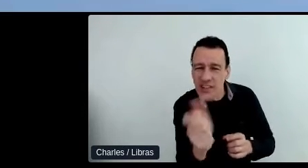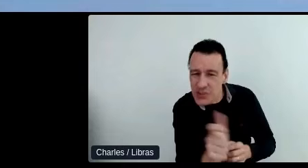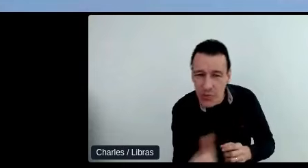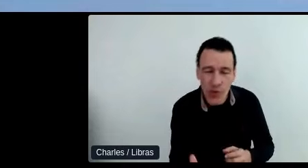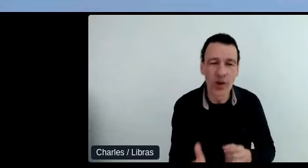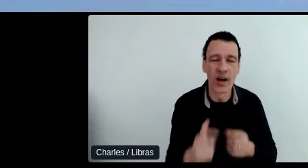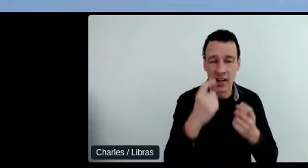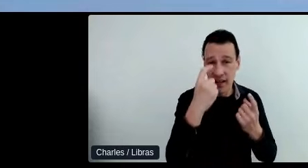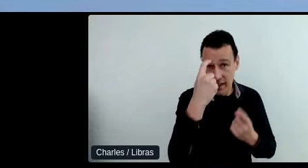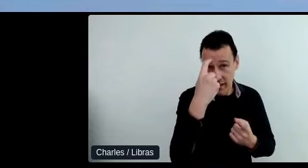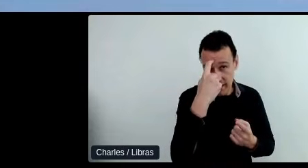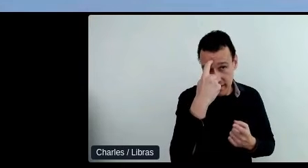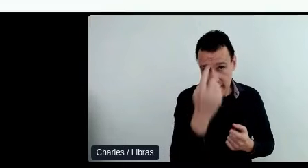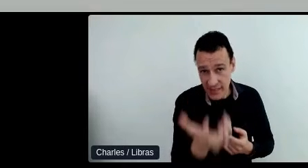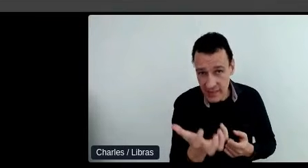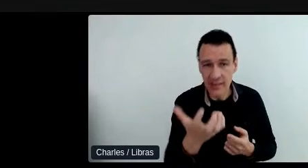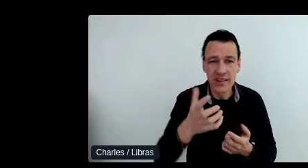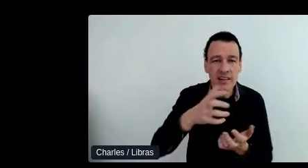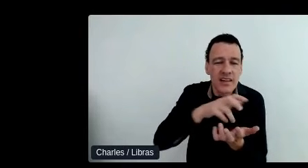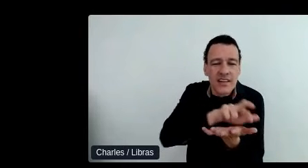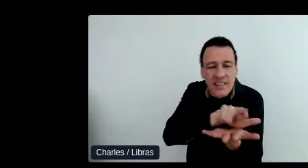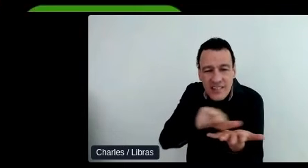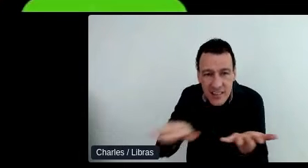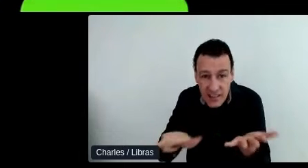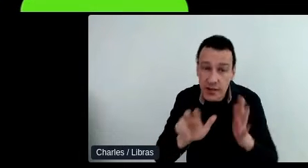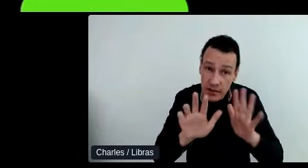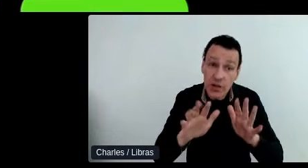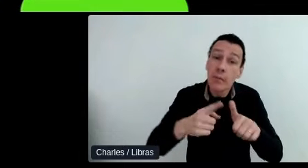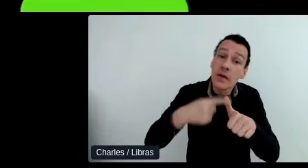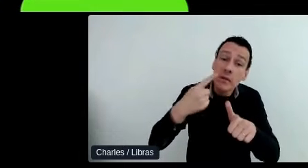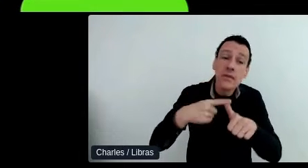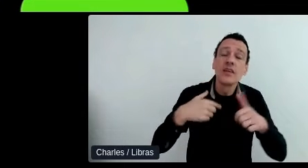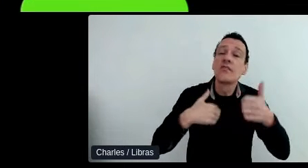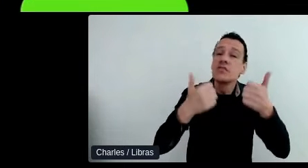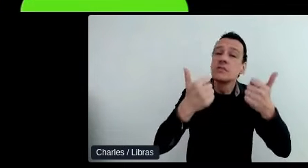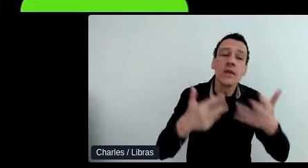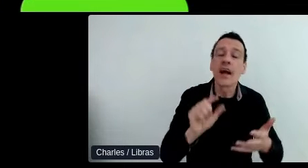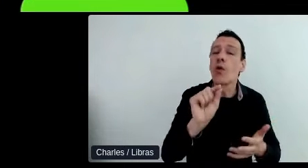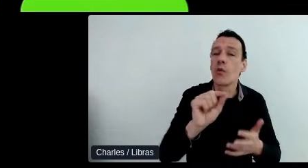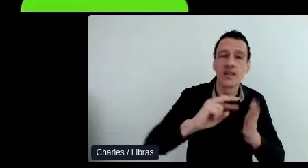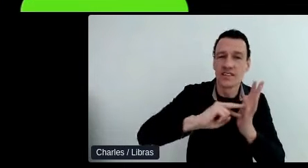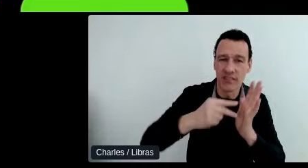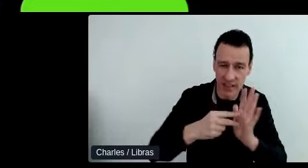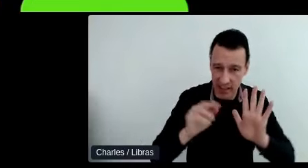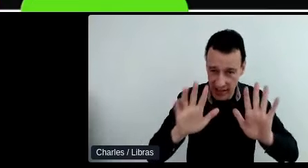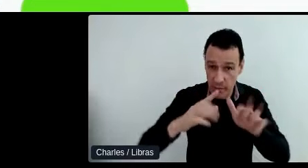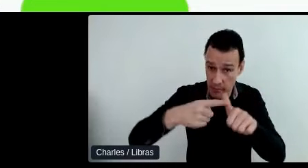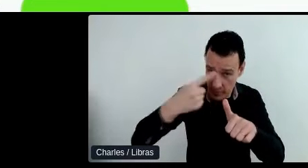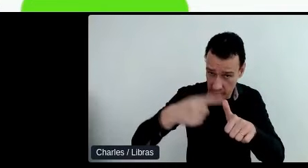que é aprendizado de máquina e o que é viés e variância. Então, pode passar.